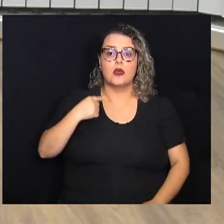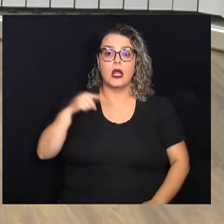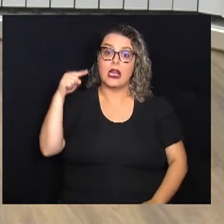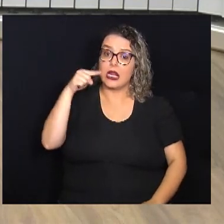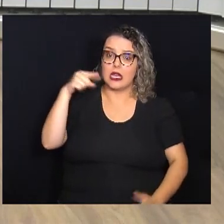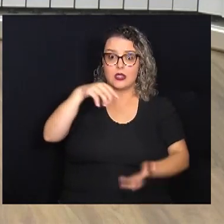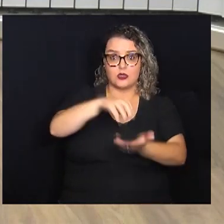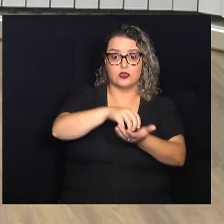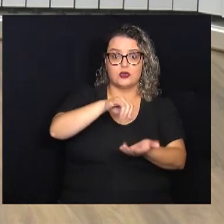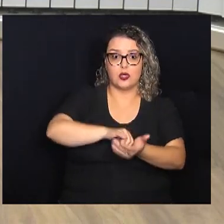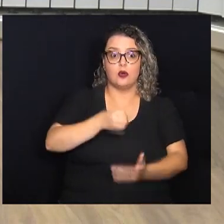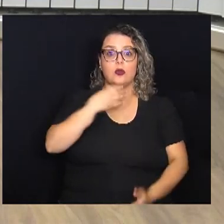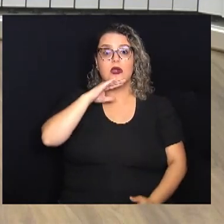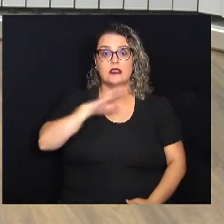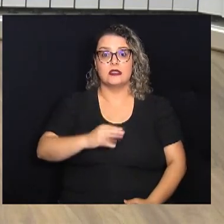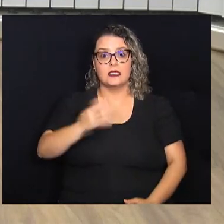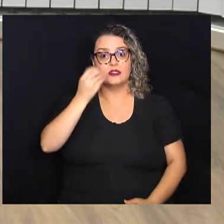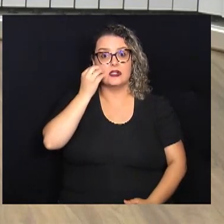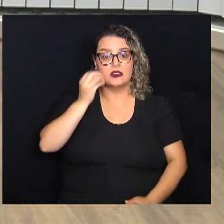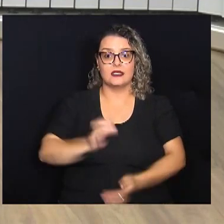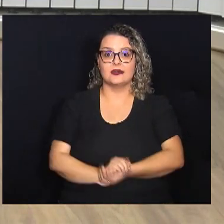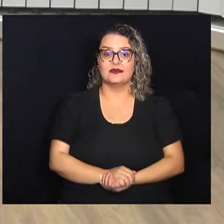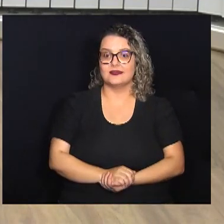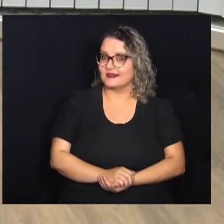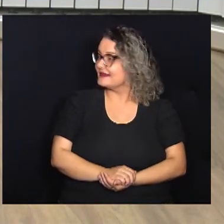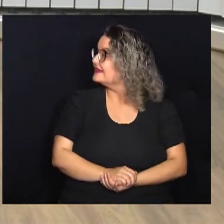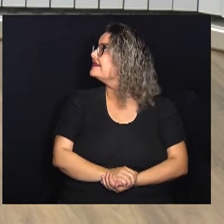da cidade. Boa tarde, André.